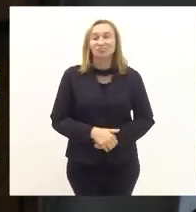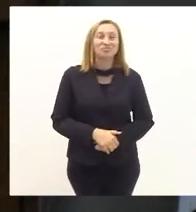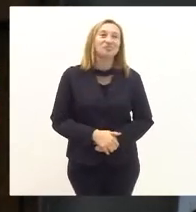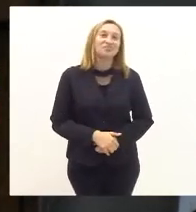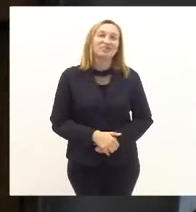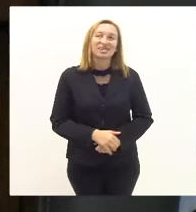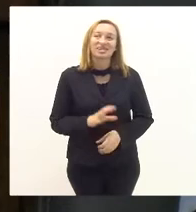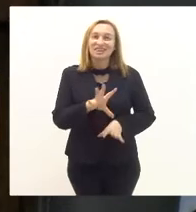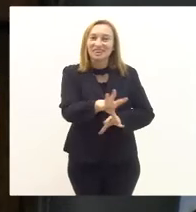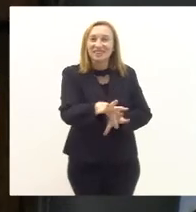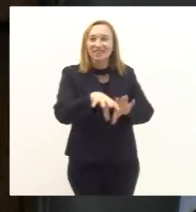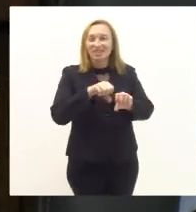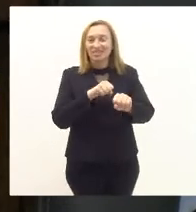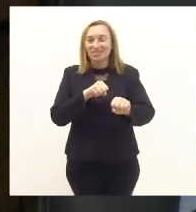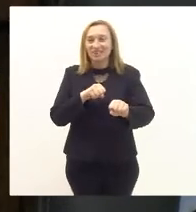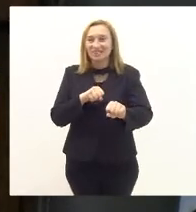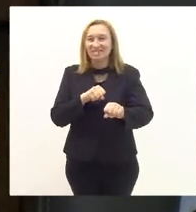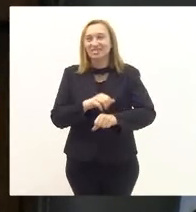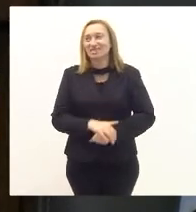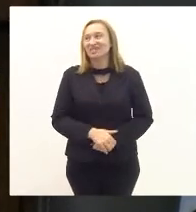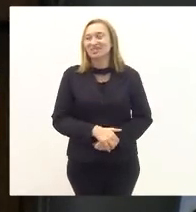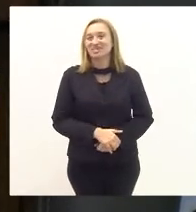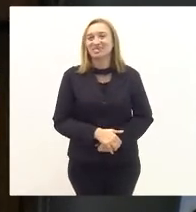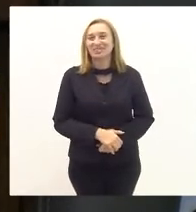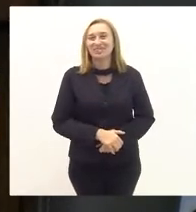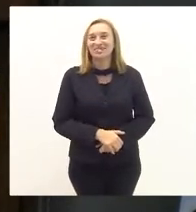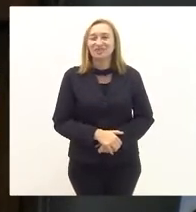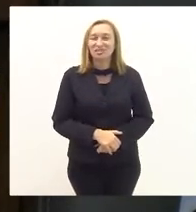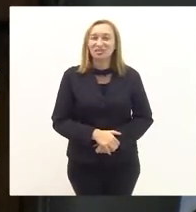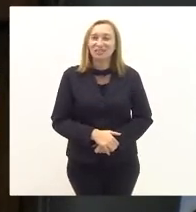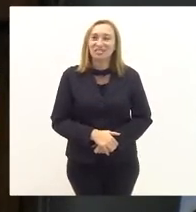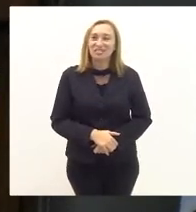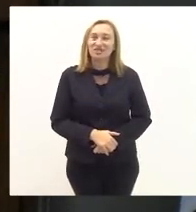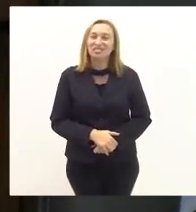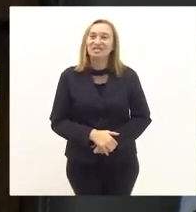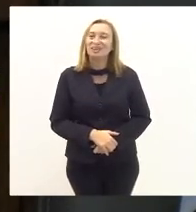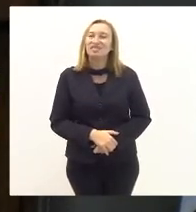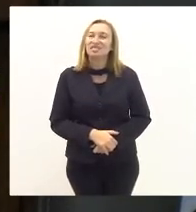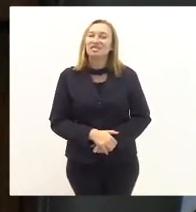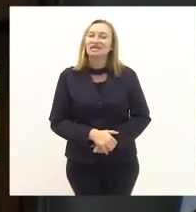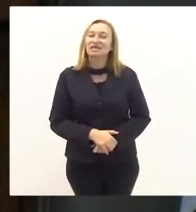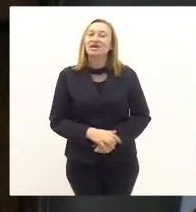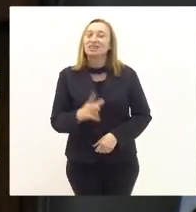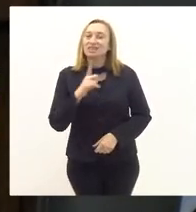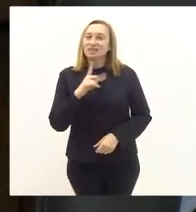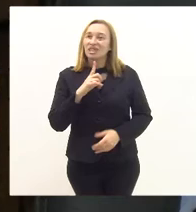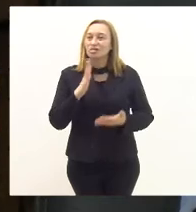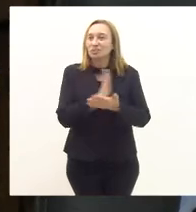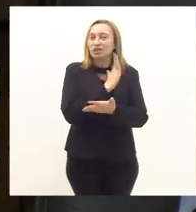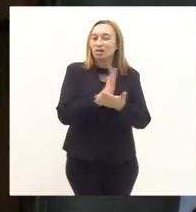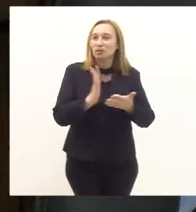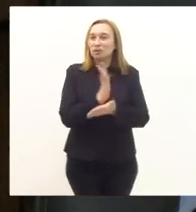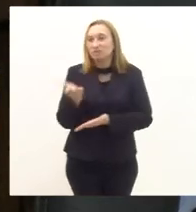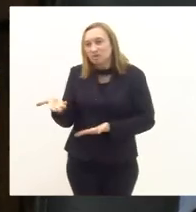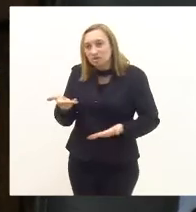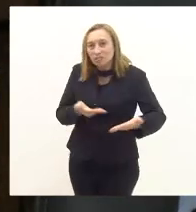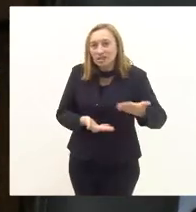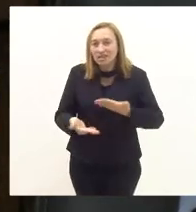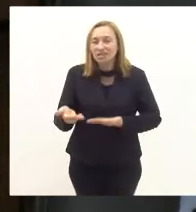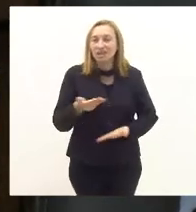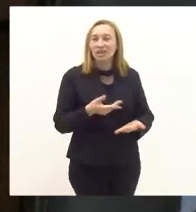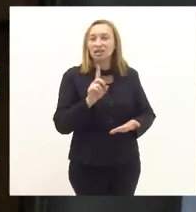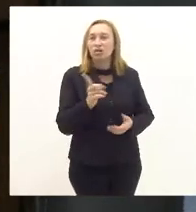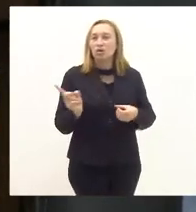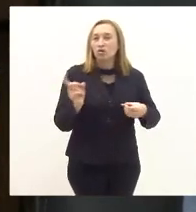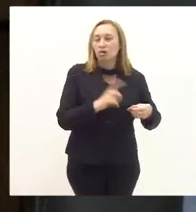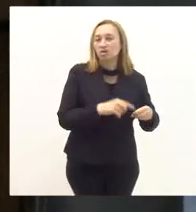de formação para empregos, né? Nós temos algumas parcerias, não